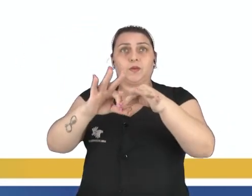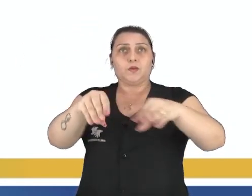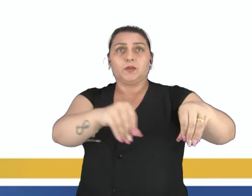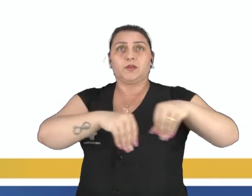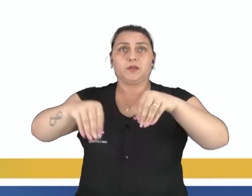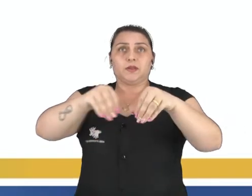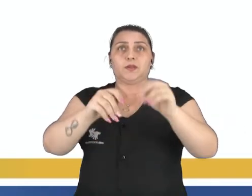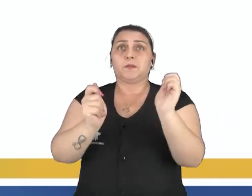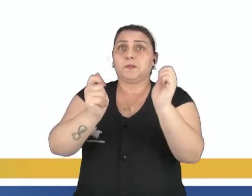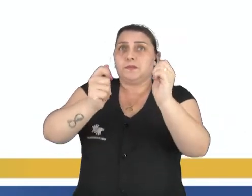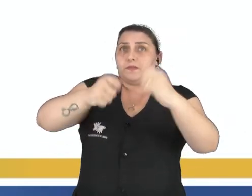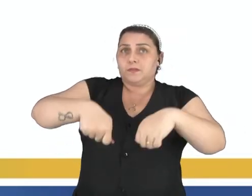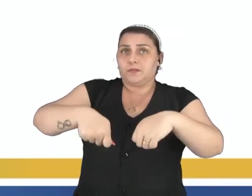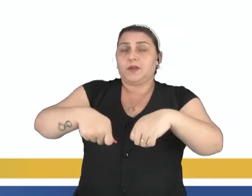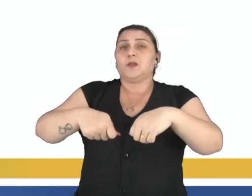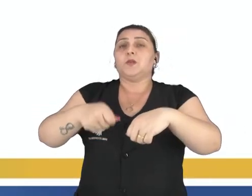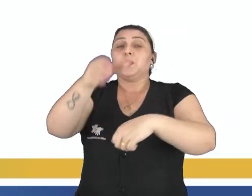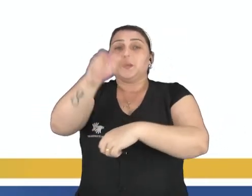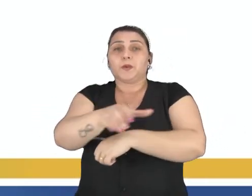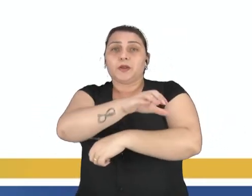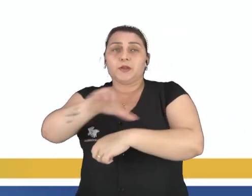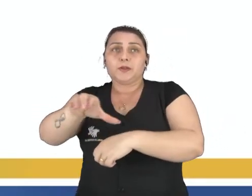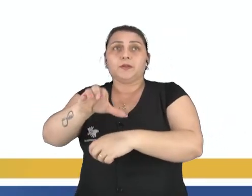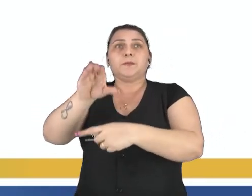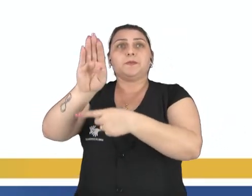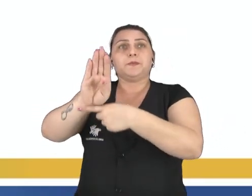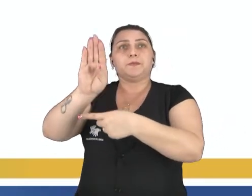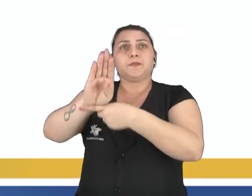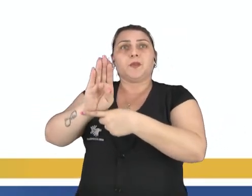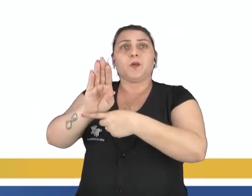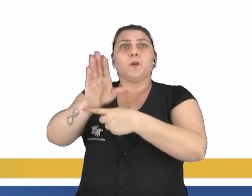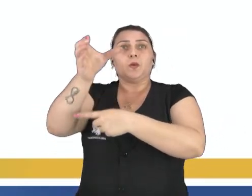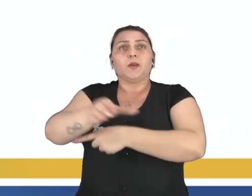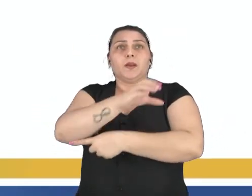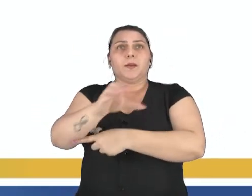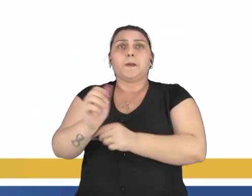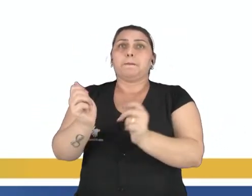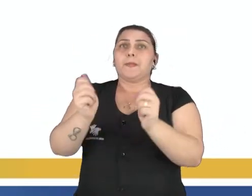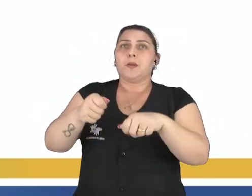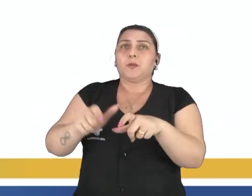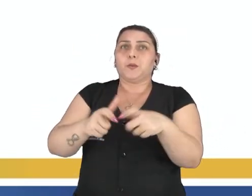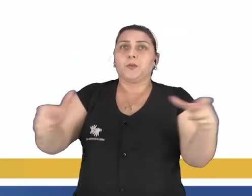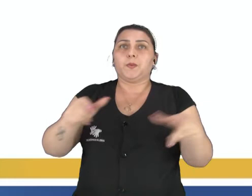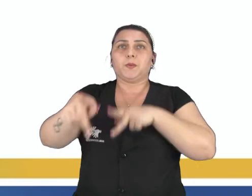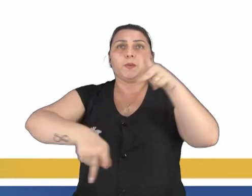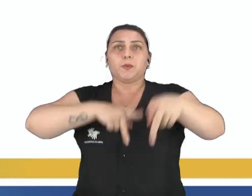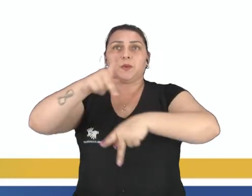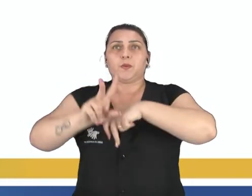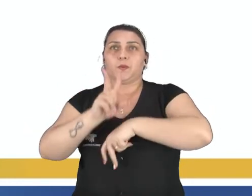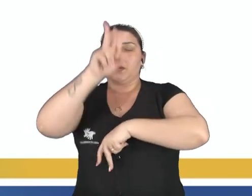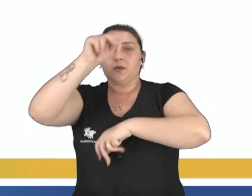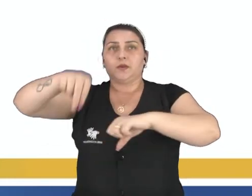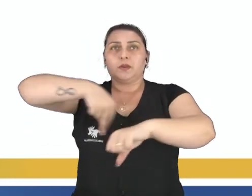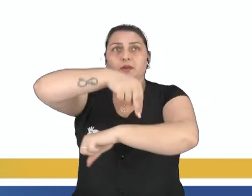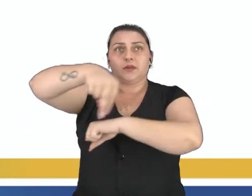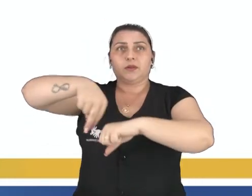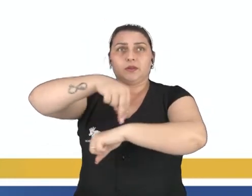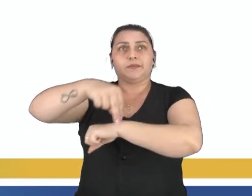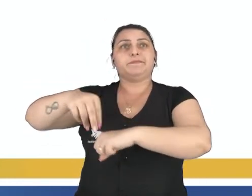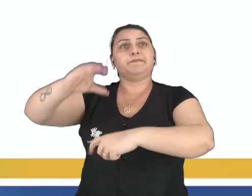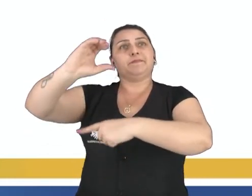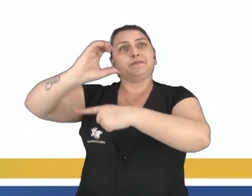unificação dos territórios só foi possível por causa do cristianismo. B. O cristianismo permitia o crescimento da população